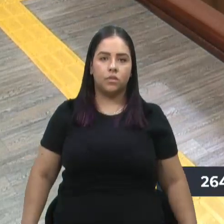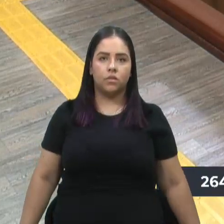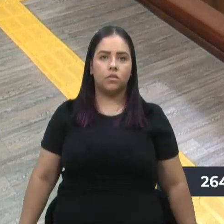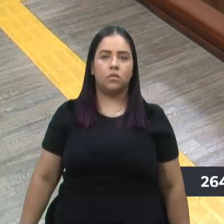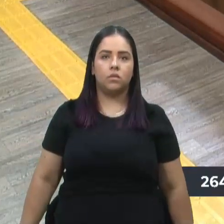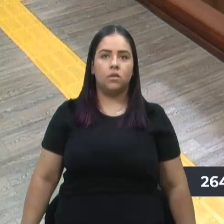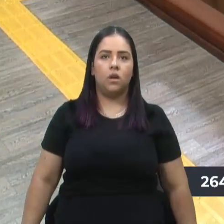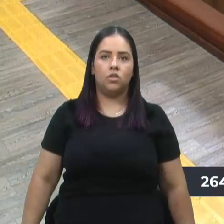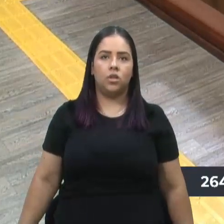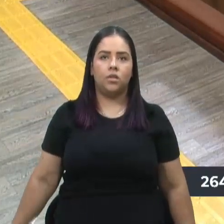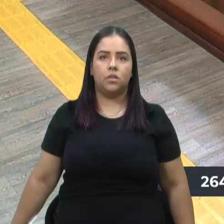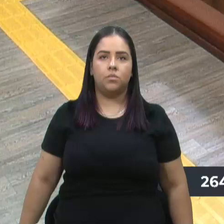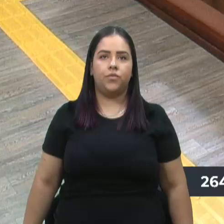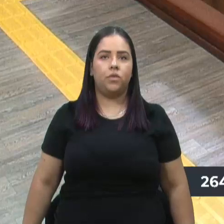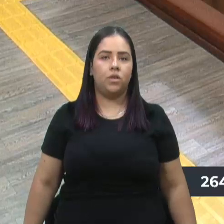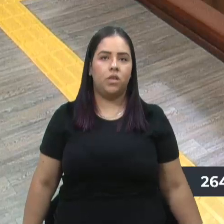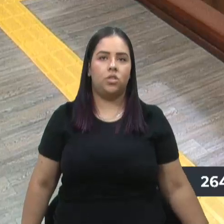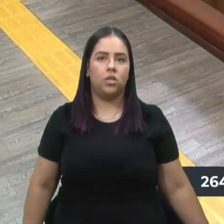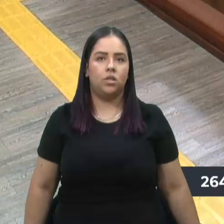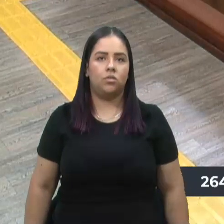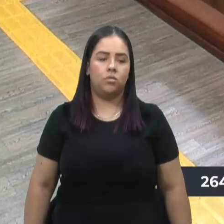só achar aqui.